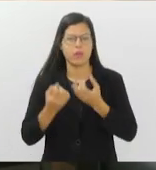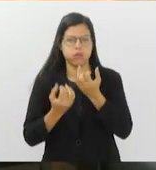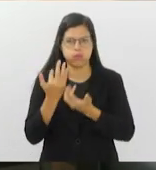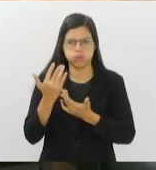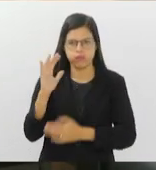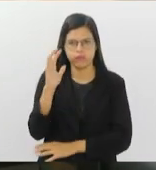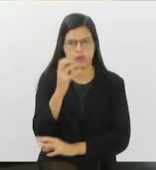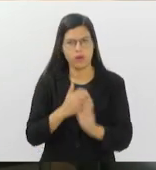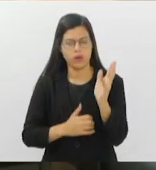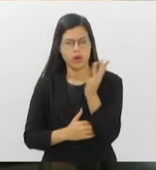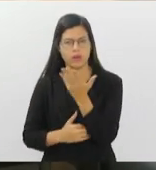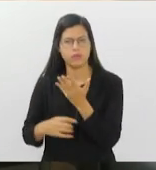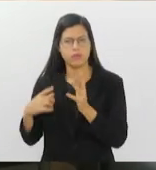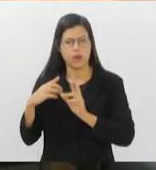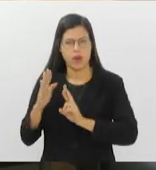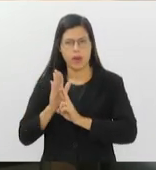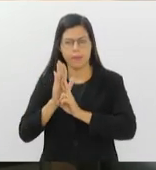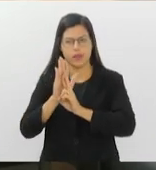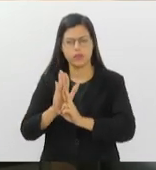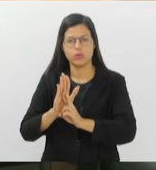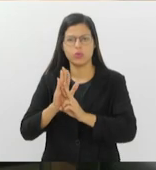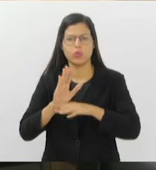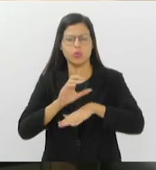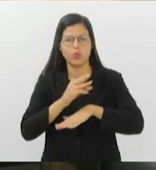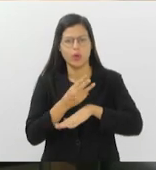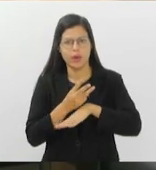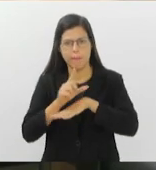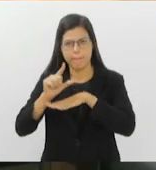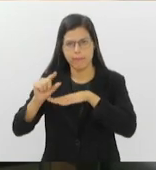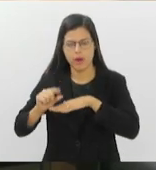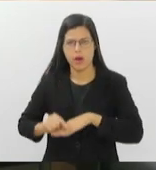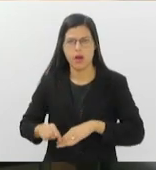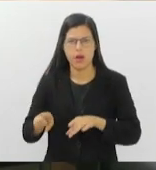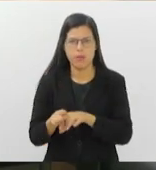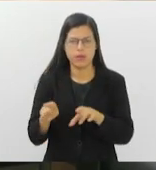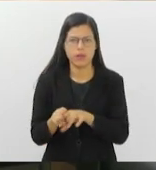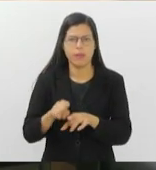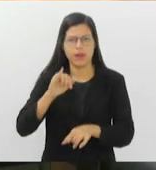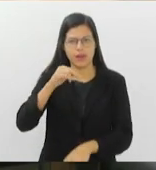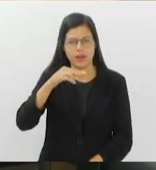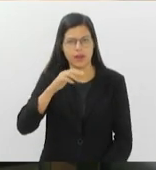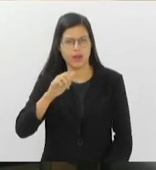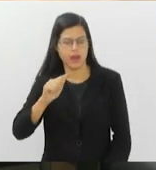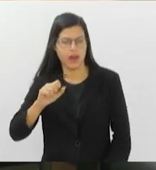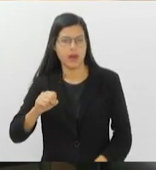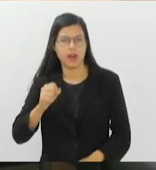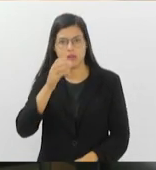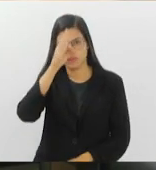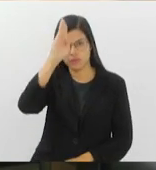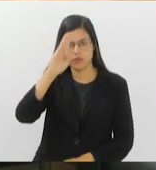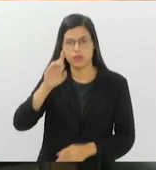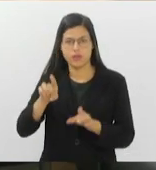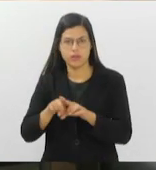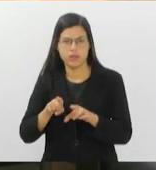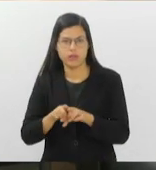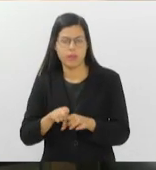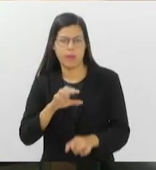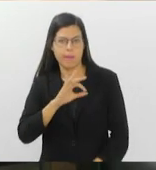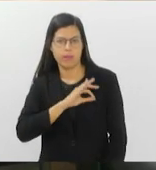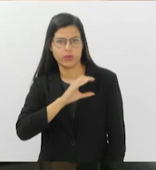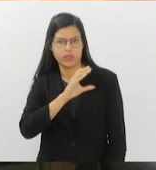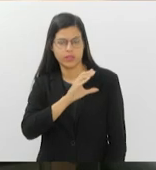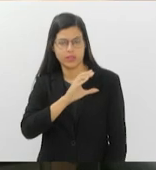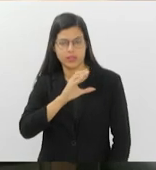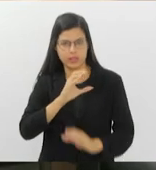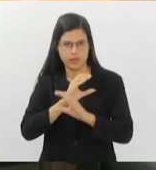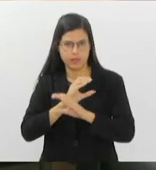Participaram representantes do IBAMA, do INEA, de brigadas da Polícia Civil e do Corpo de Bombeiros. Durante a reunião, foram discutidos três projetos